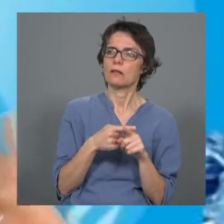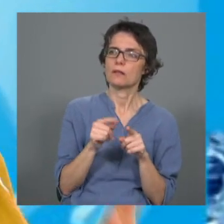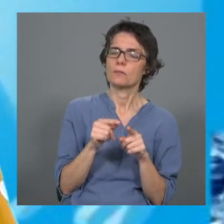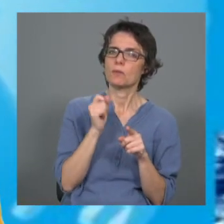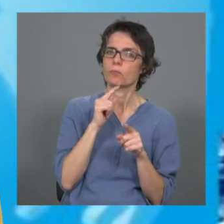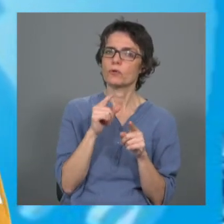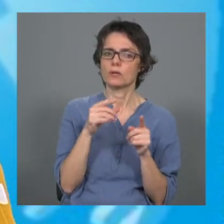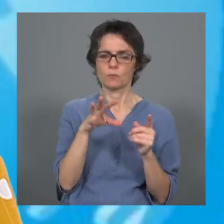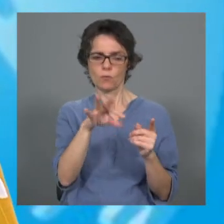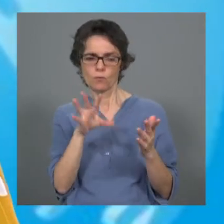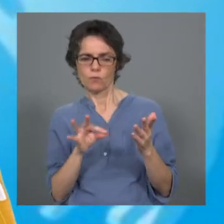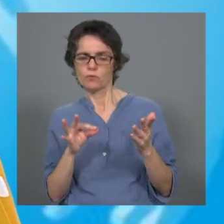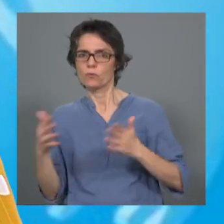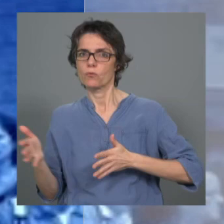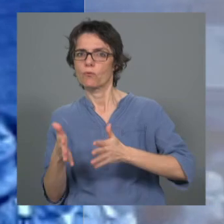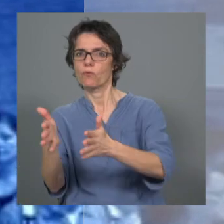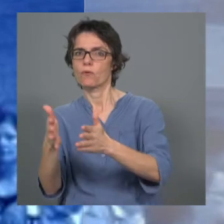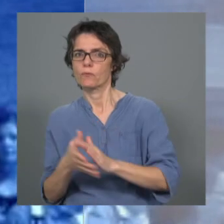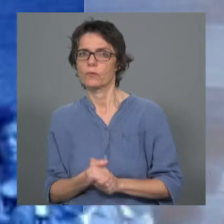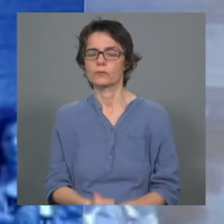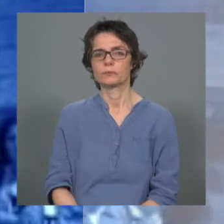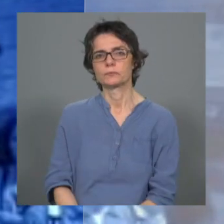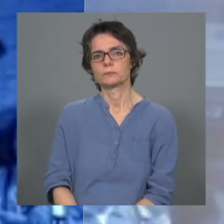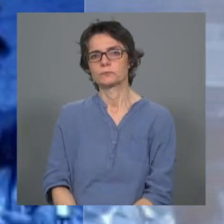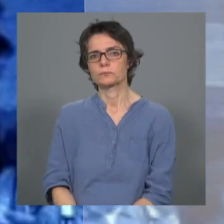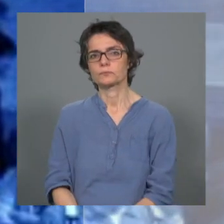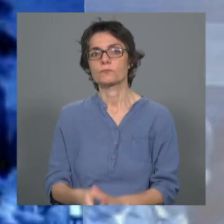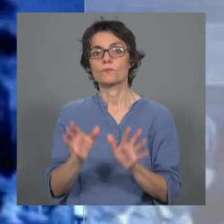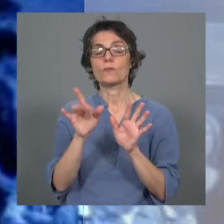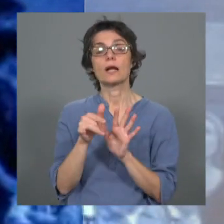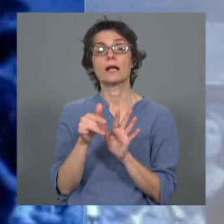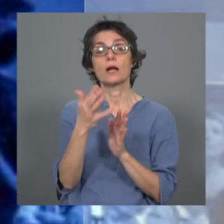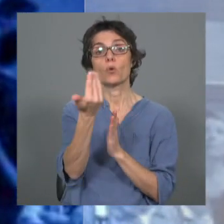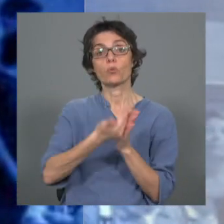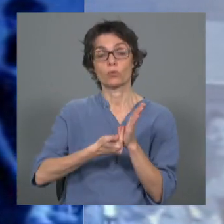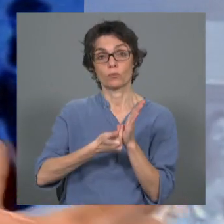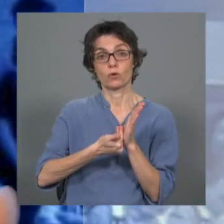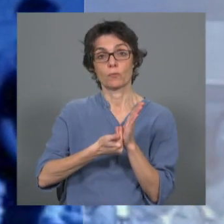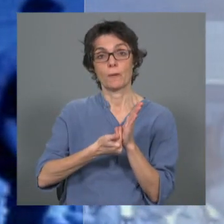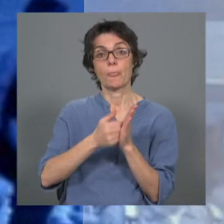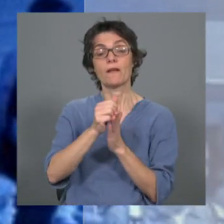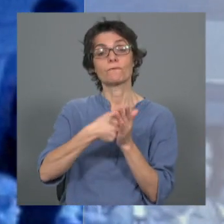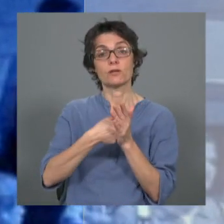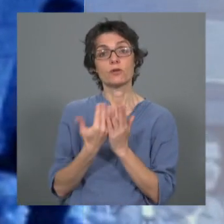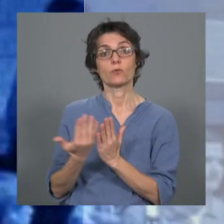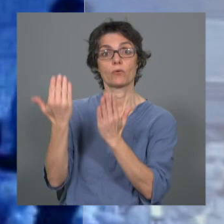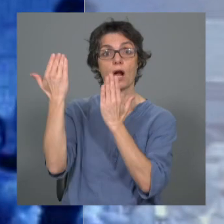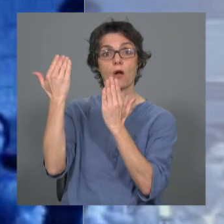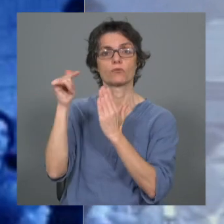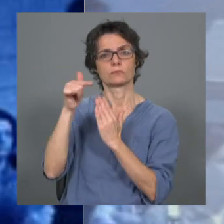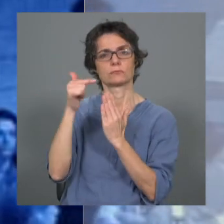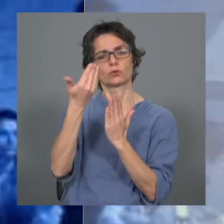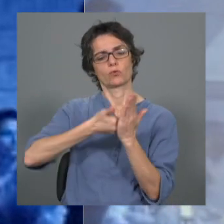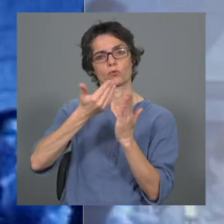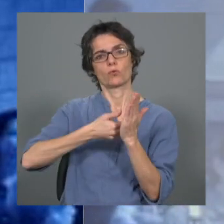que caminhos seguir. A Evangelium Gaudium era o grande pontapé de saída, digamos assim, este documento do